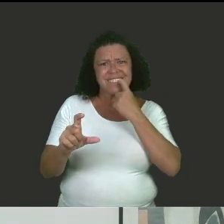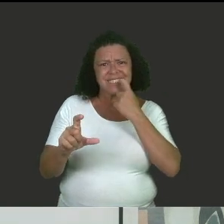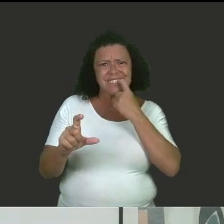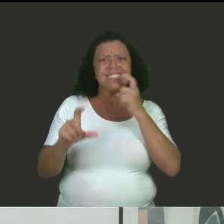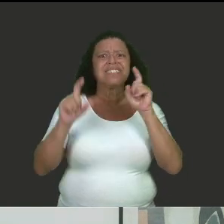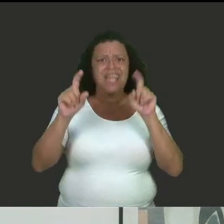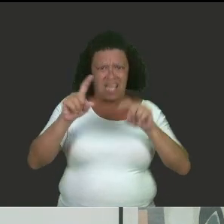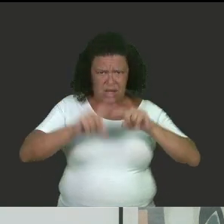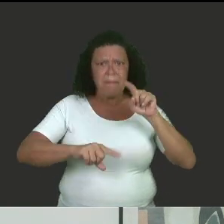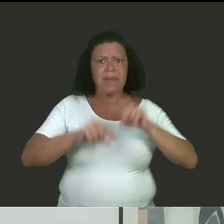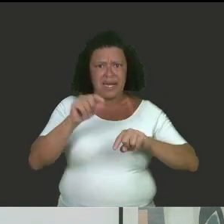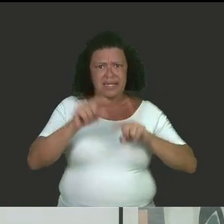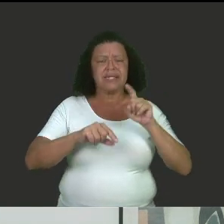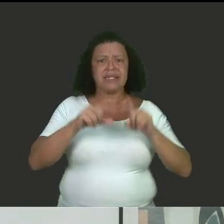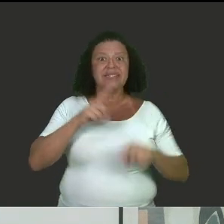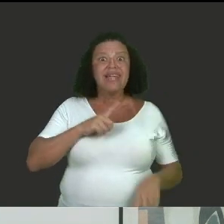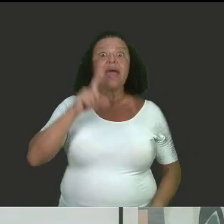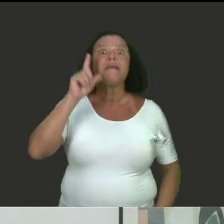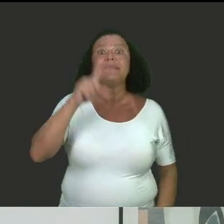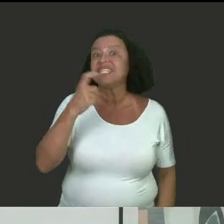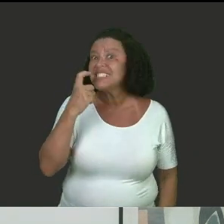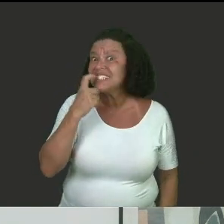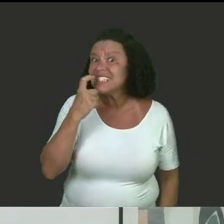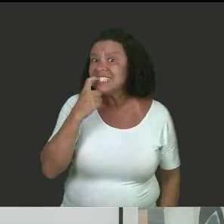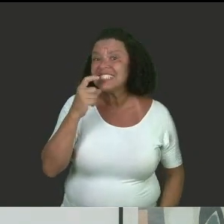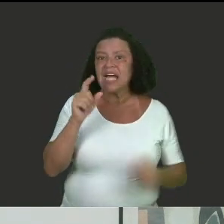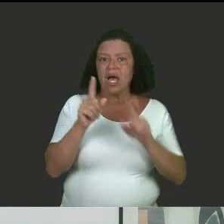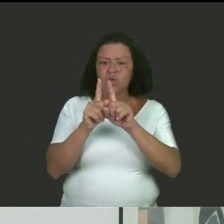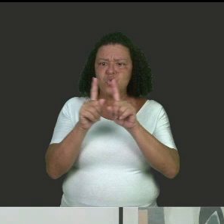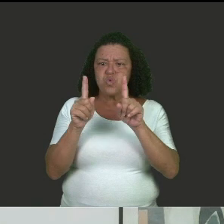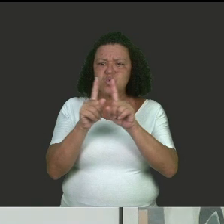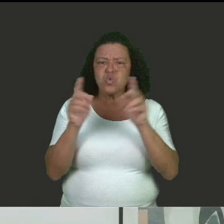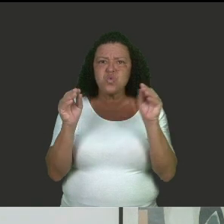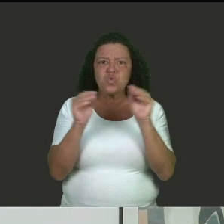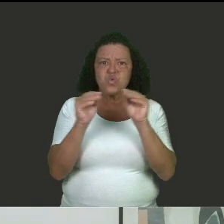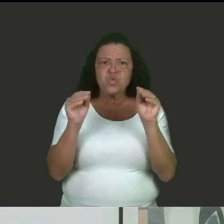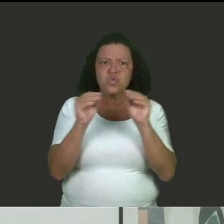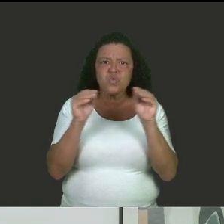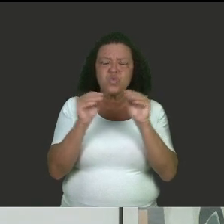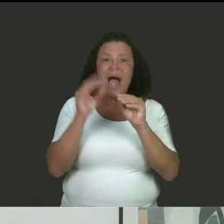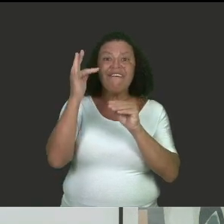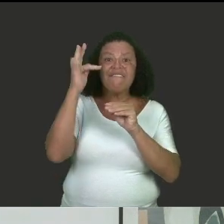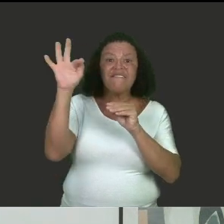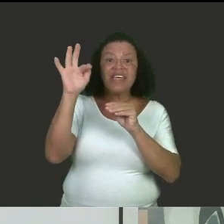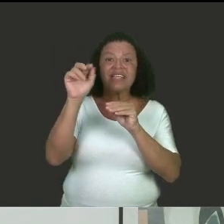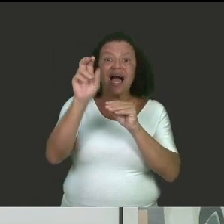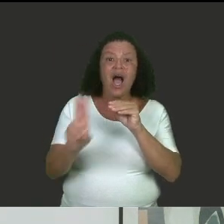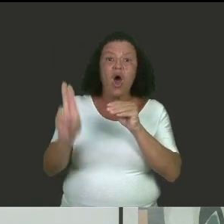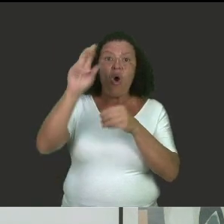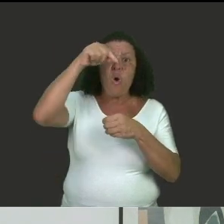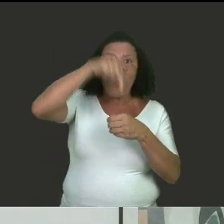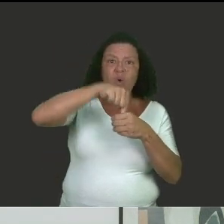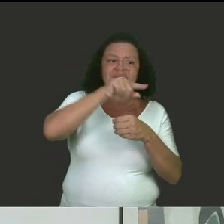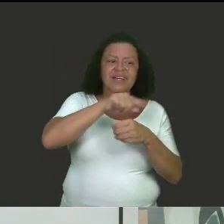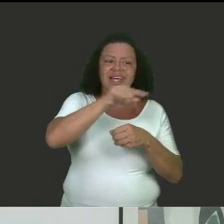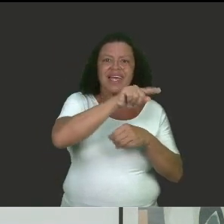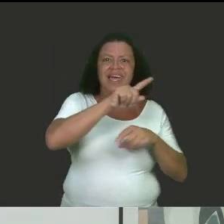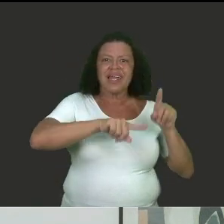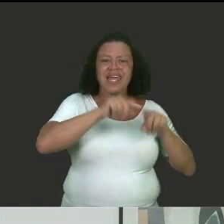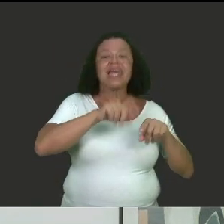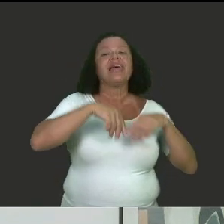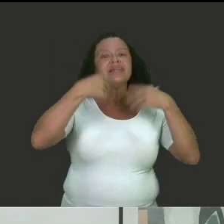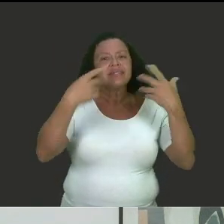tenha plasticidade ou elasticidade, para a física vai se aplicar. A resiliência é exatamente essa capacidade